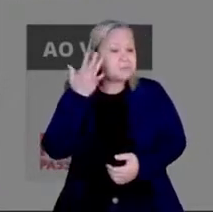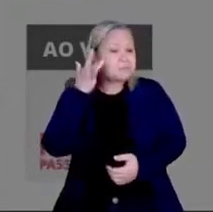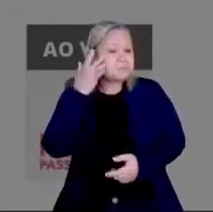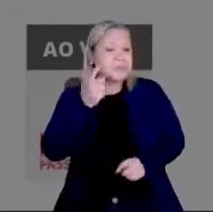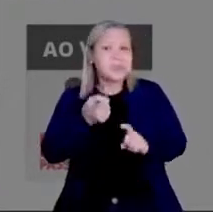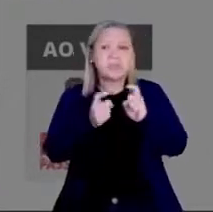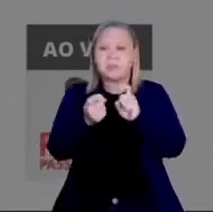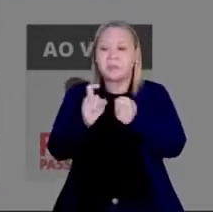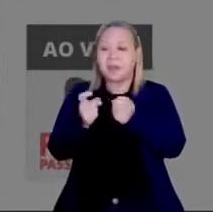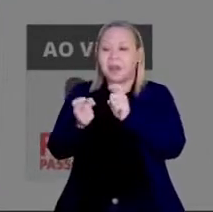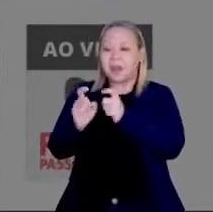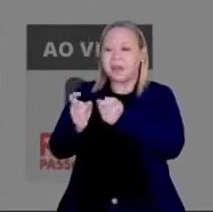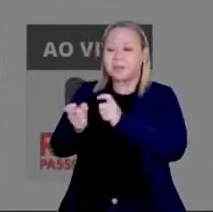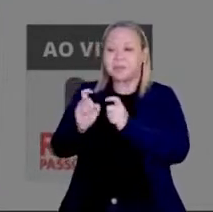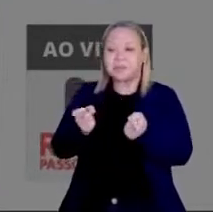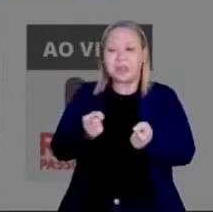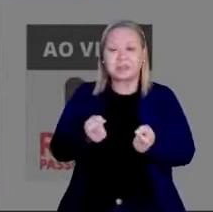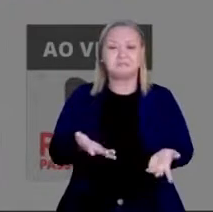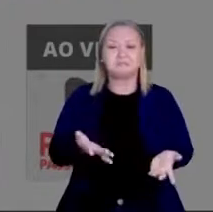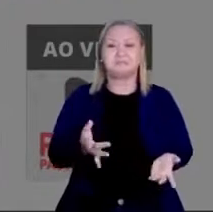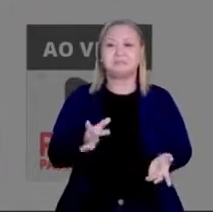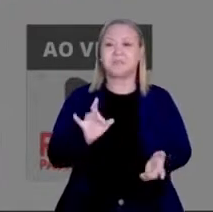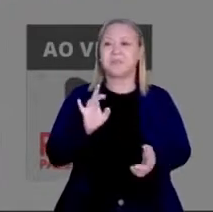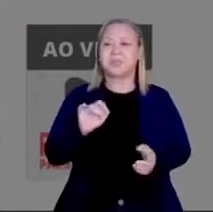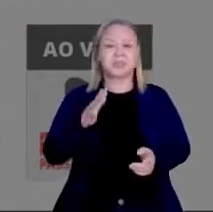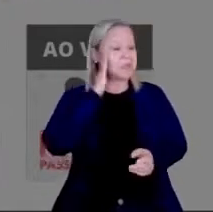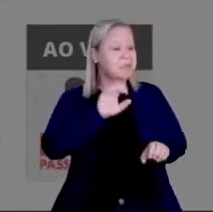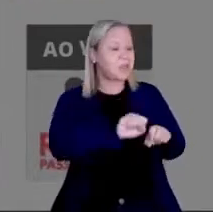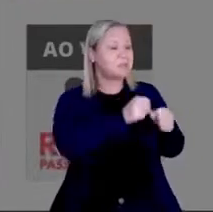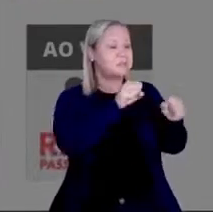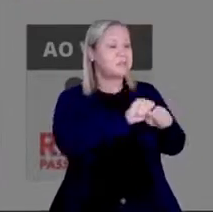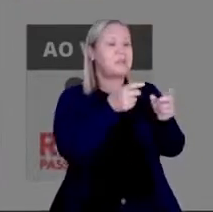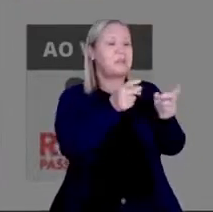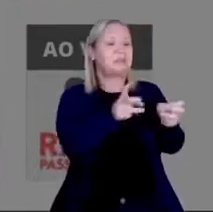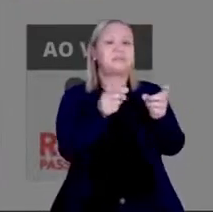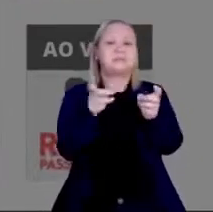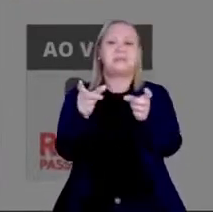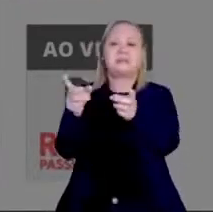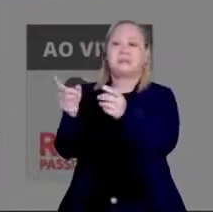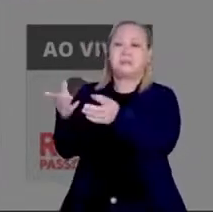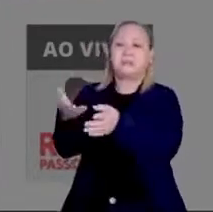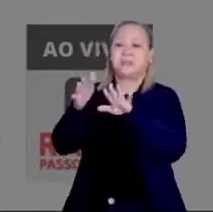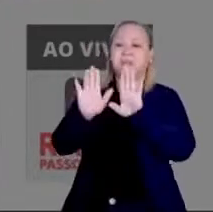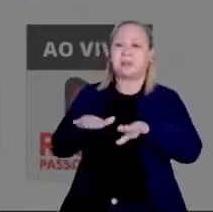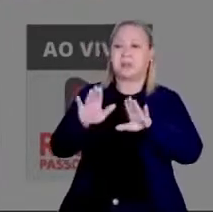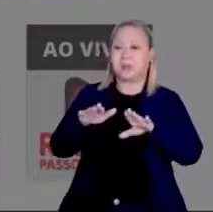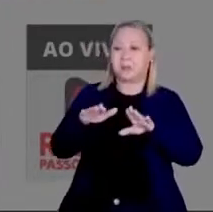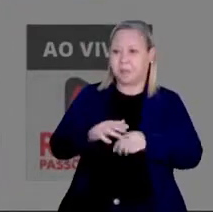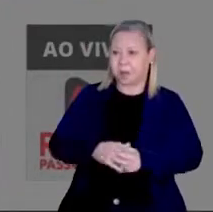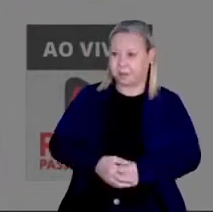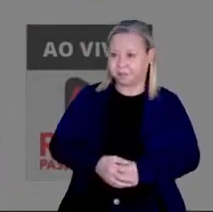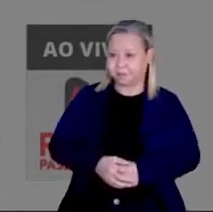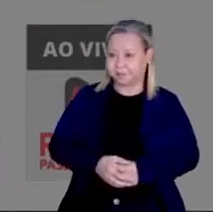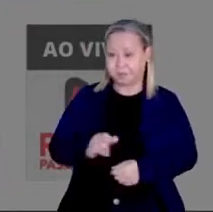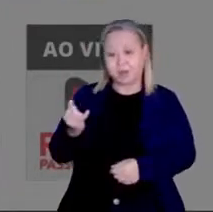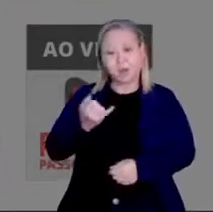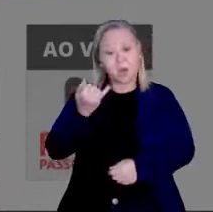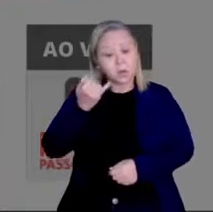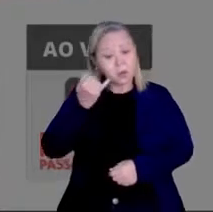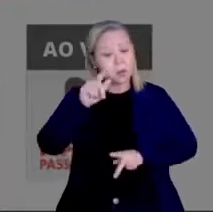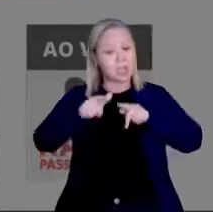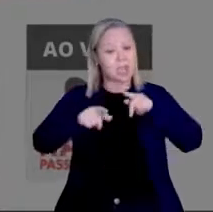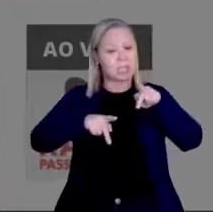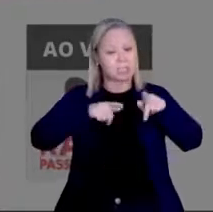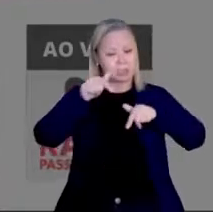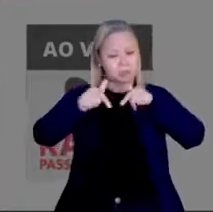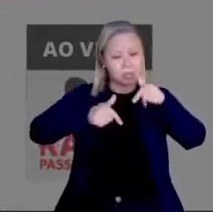lagos, que é não permitir a redução da cota. Eu acho que tem dois interesses na cota de